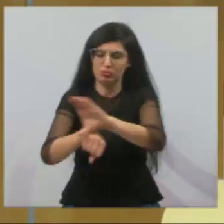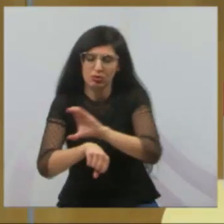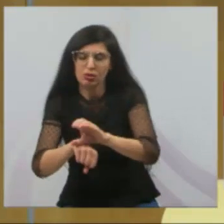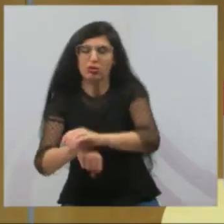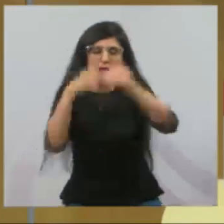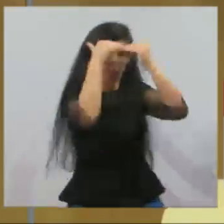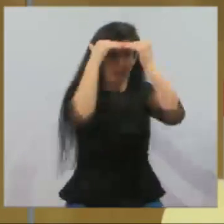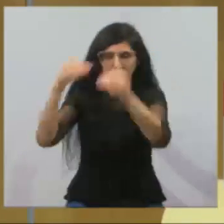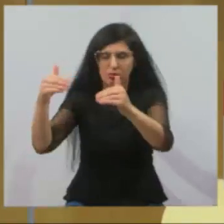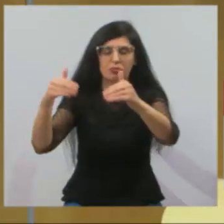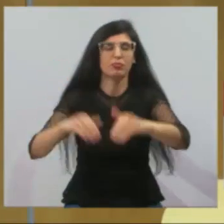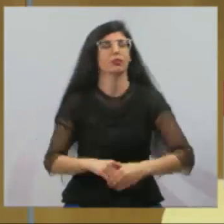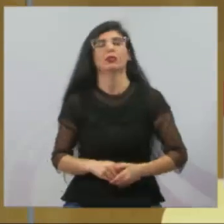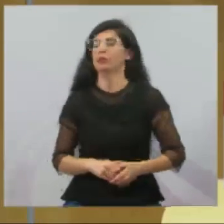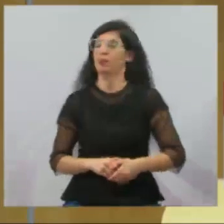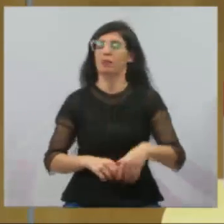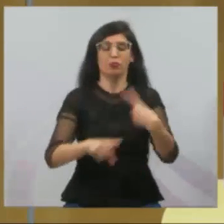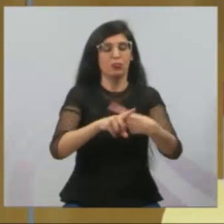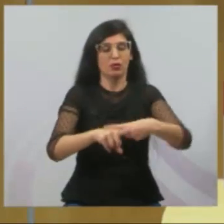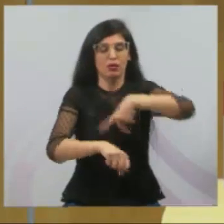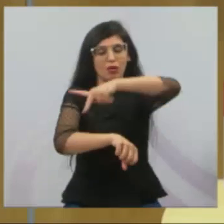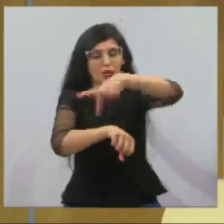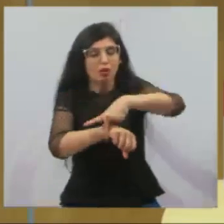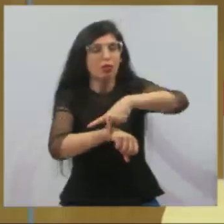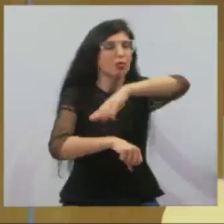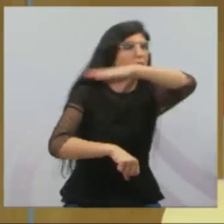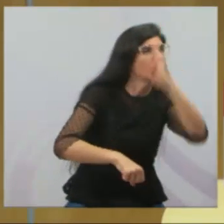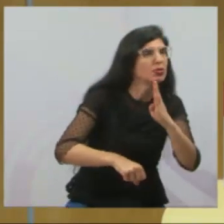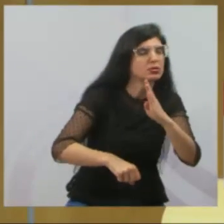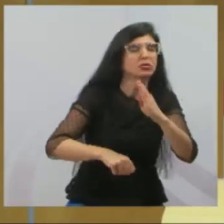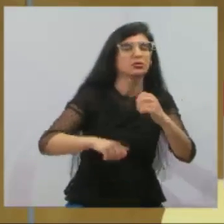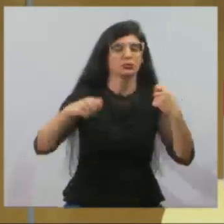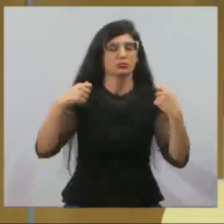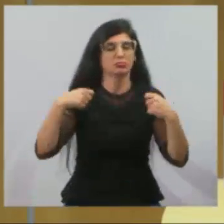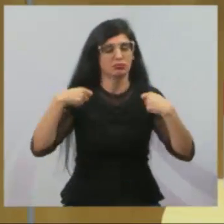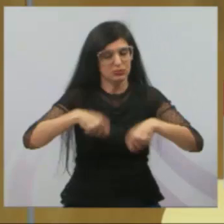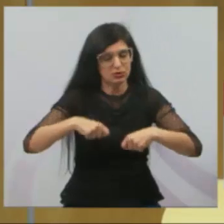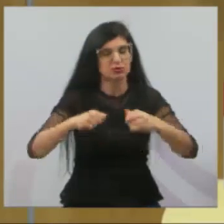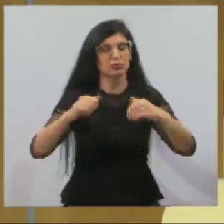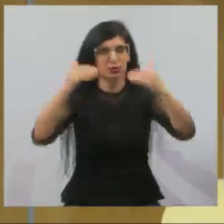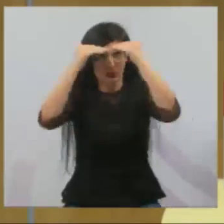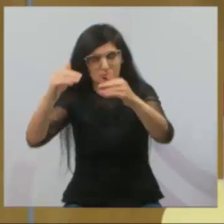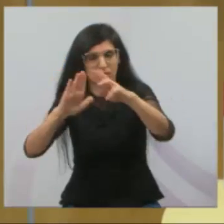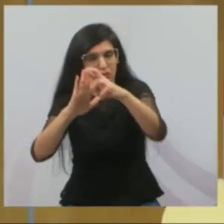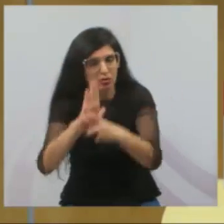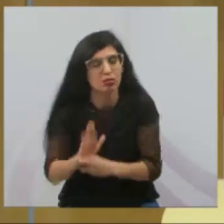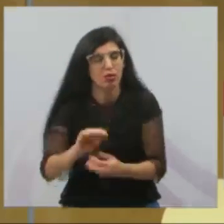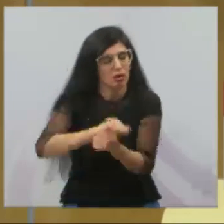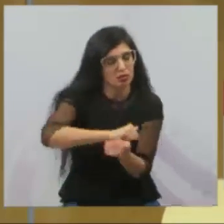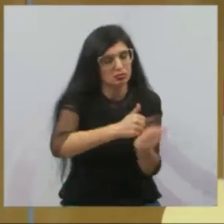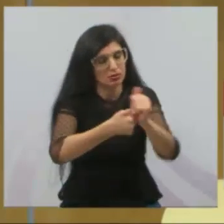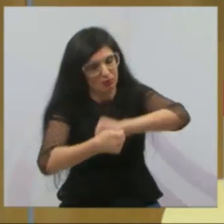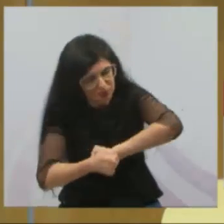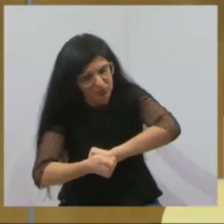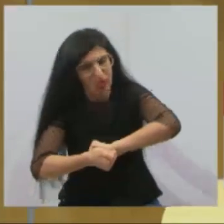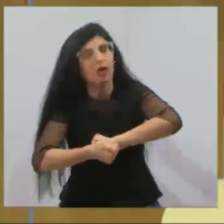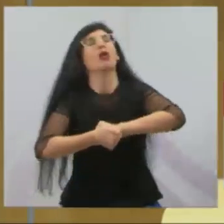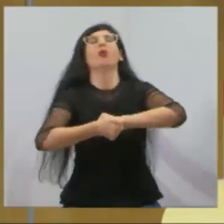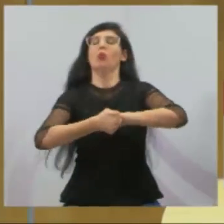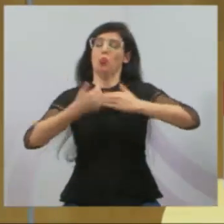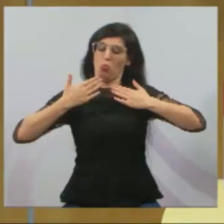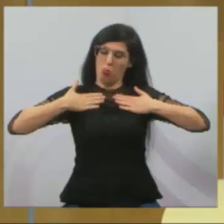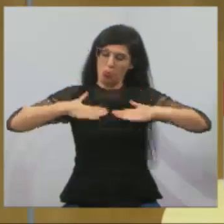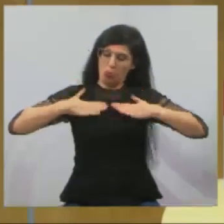de um país seja modificada em partes, para se adaptar e permanecer atualizada diante das relevantes